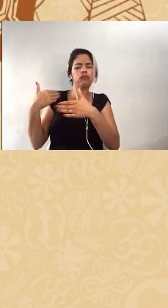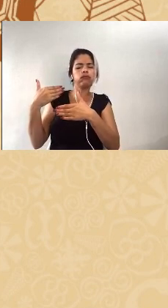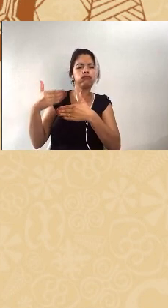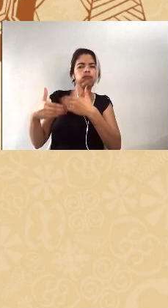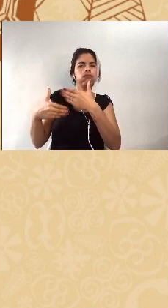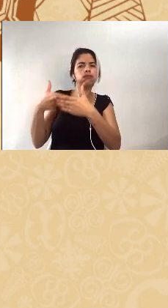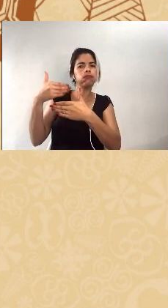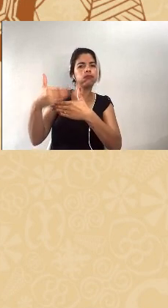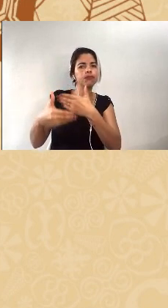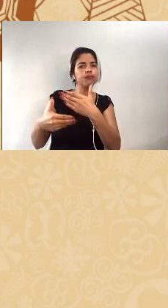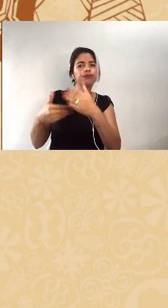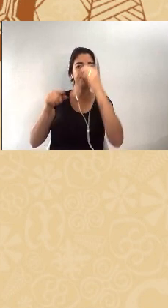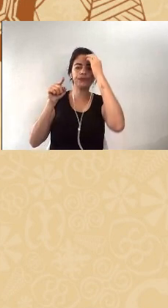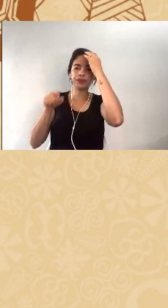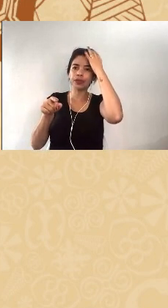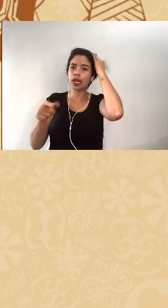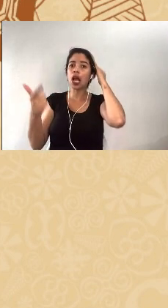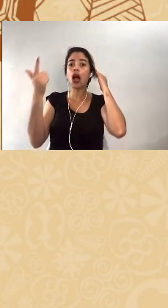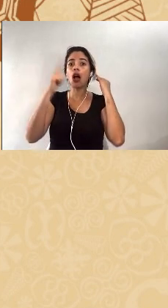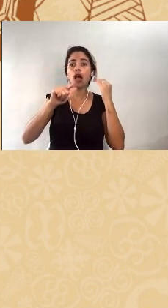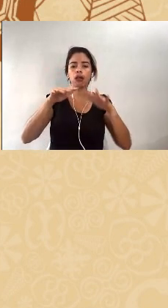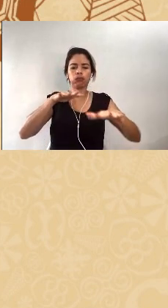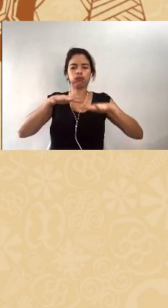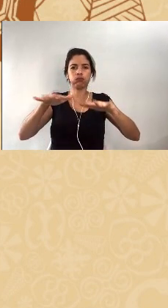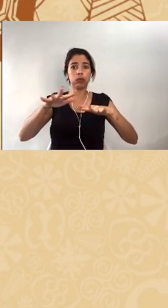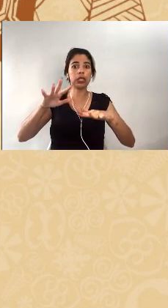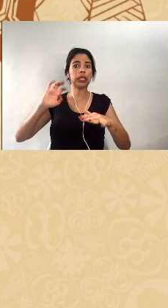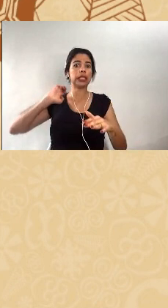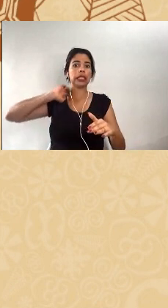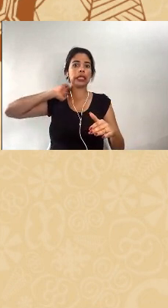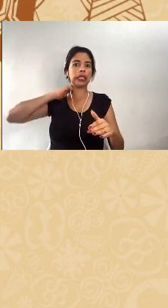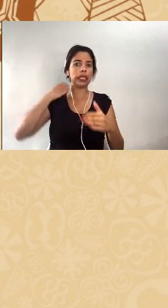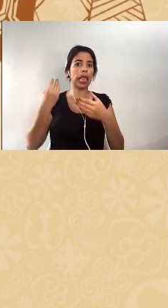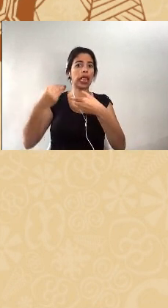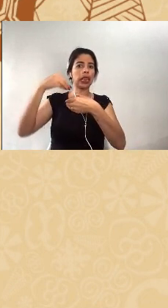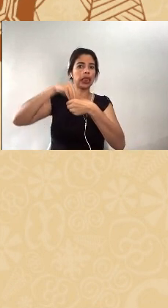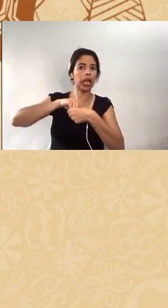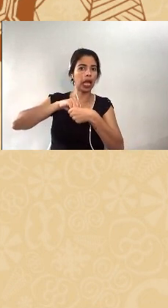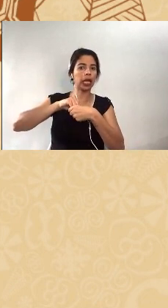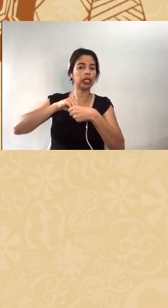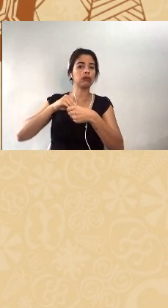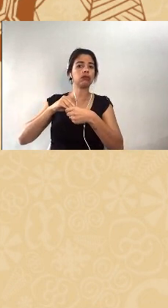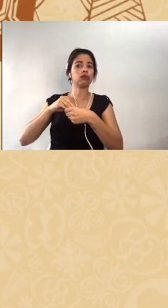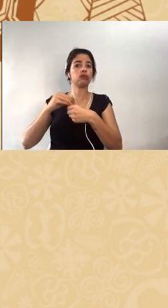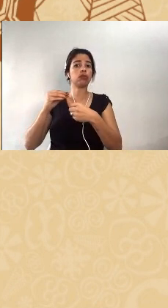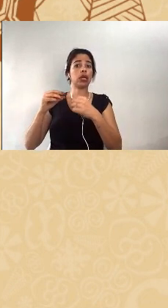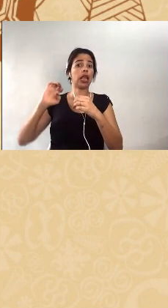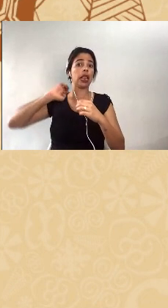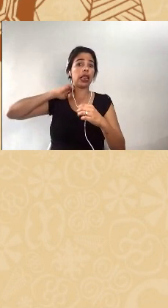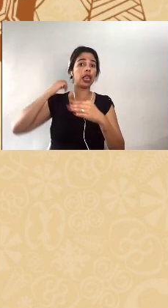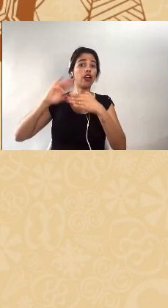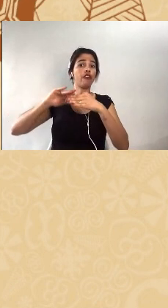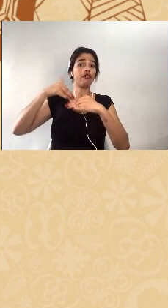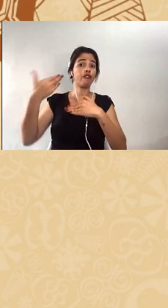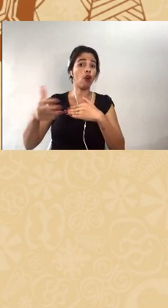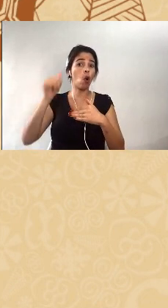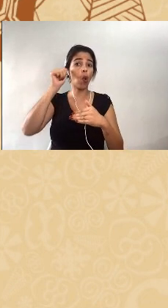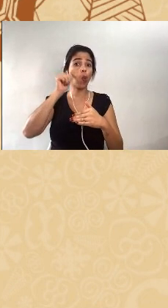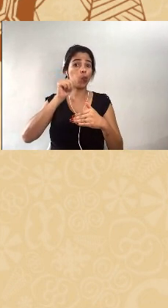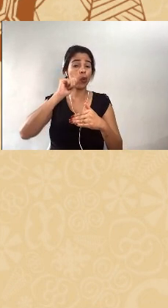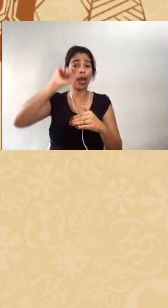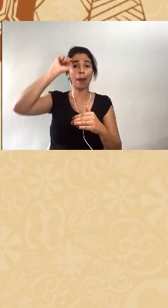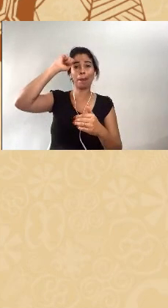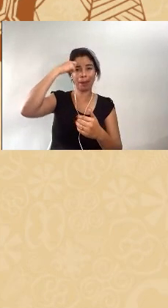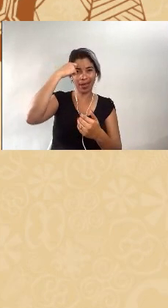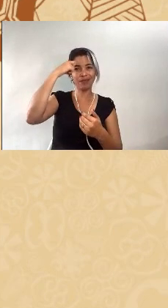dá por tensões internas, tensões externas, o próprio movimento das mulheres negras, que eu nomeei